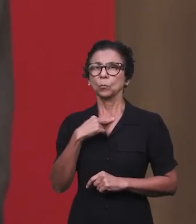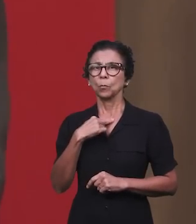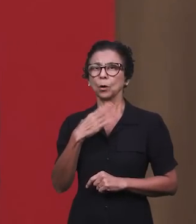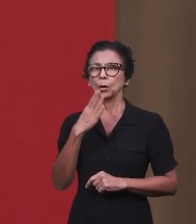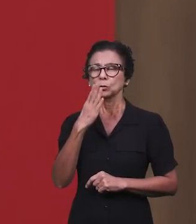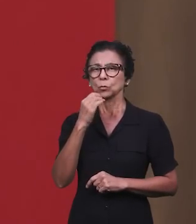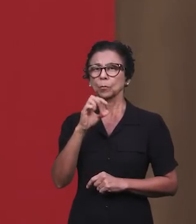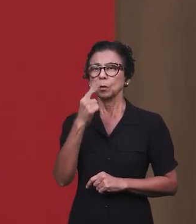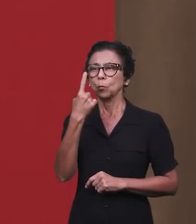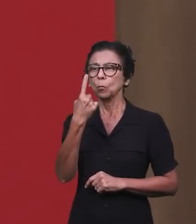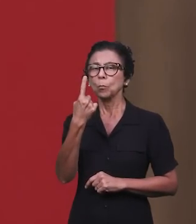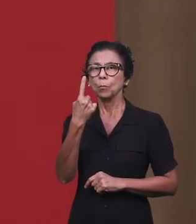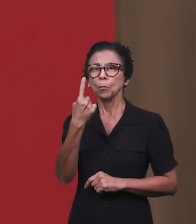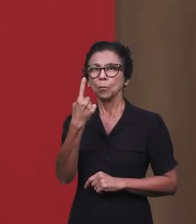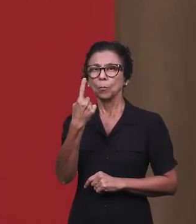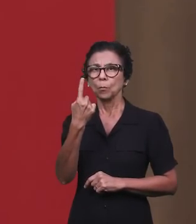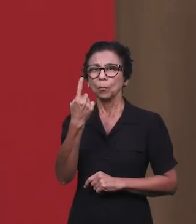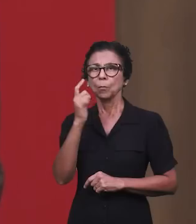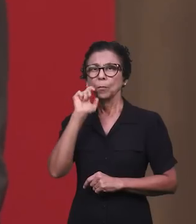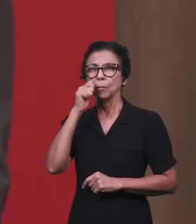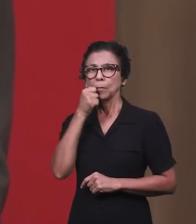um.